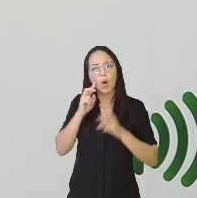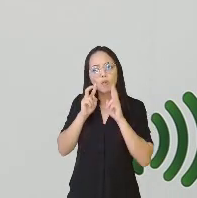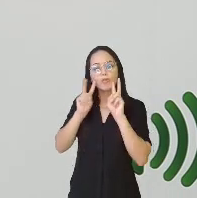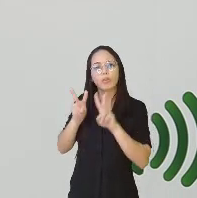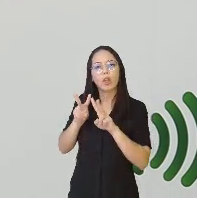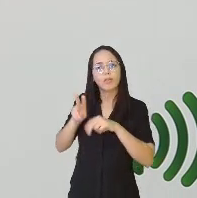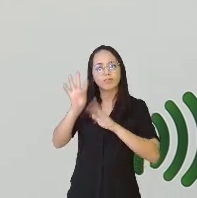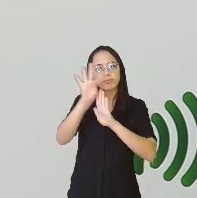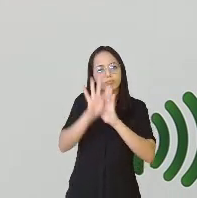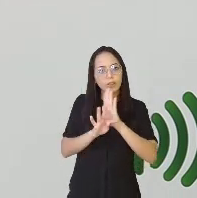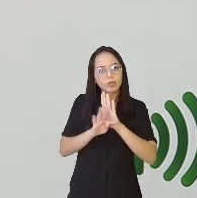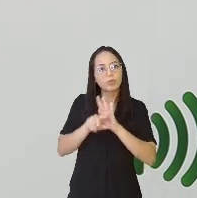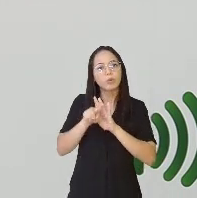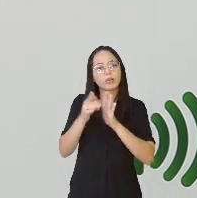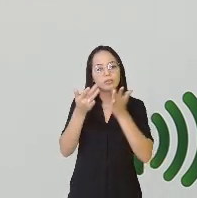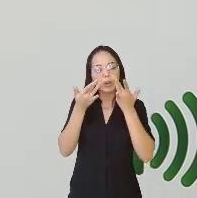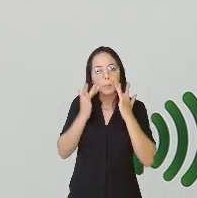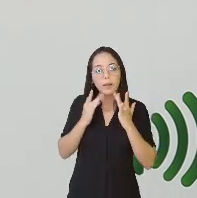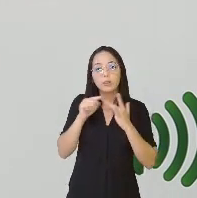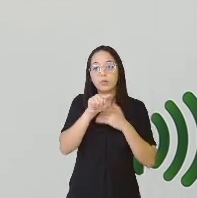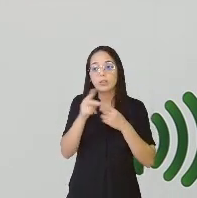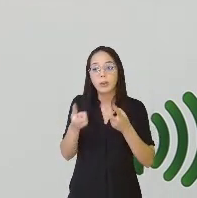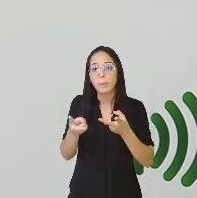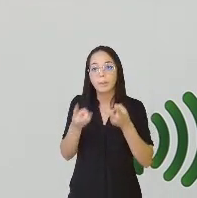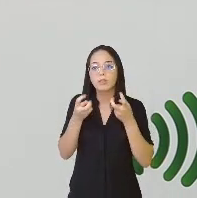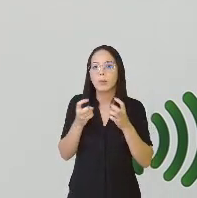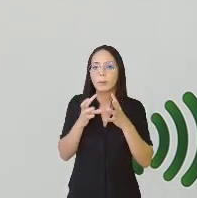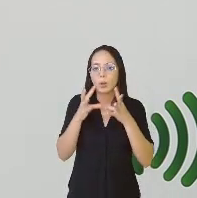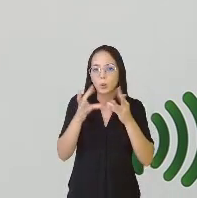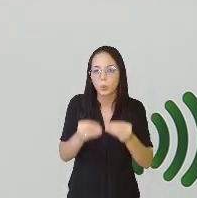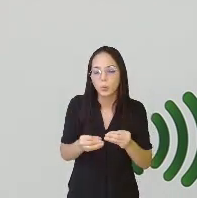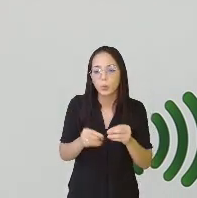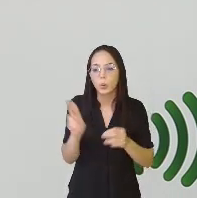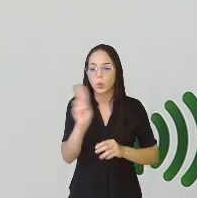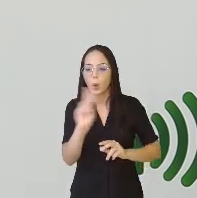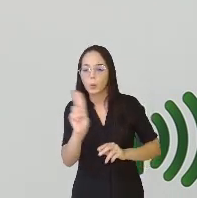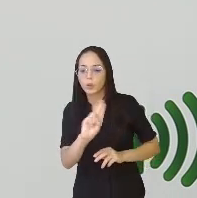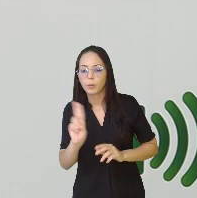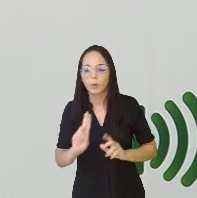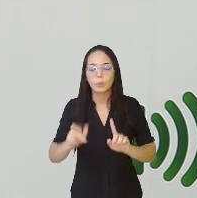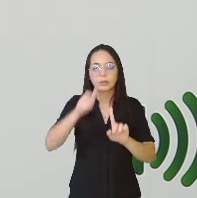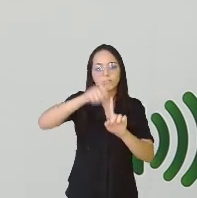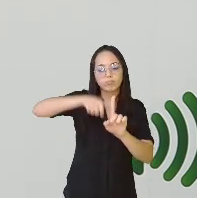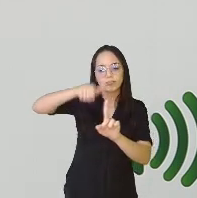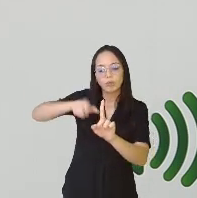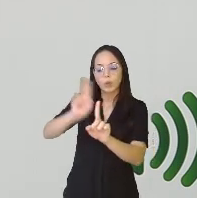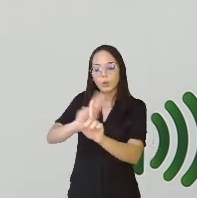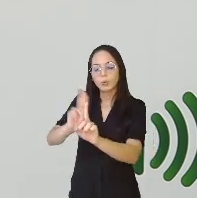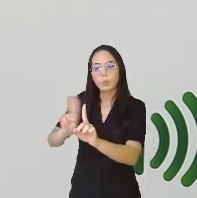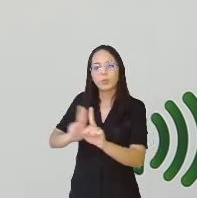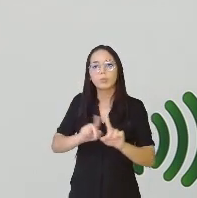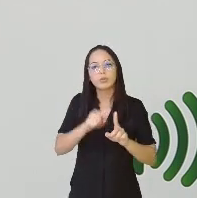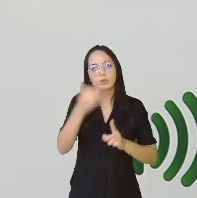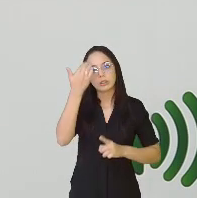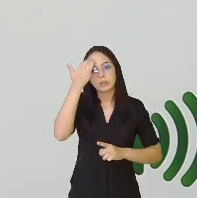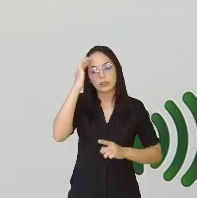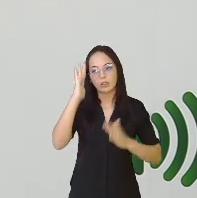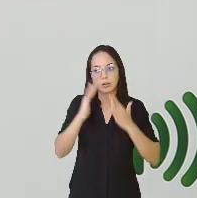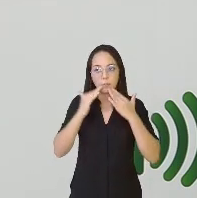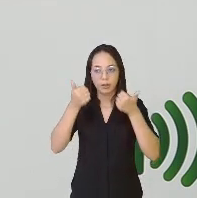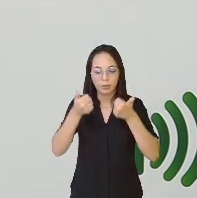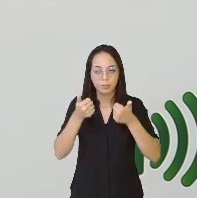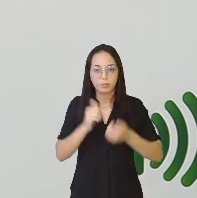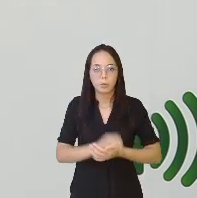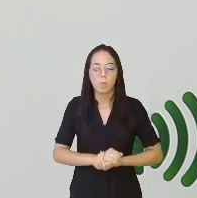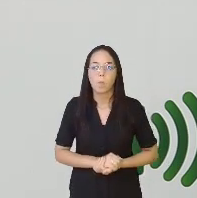dramático e você vai perceber isso com bem calma. Você vai ver a rubrica, você vai ver o nome das personagens, aí você vai poder compreender um pouco melhor o que a gente está falando